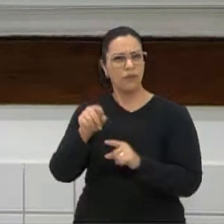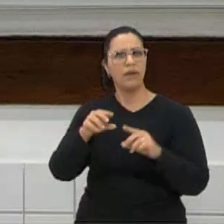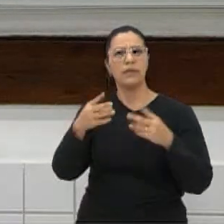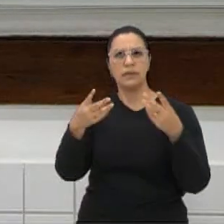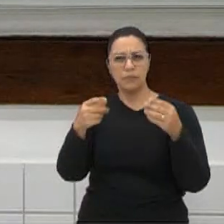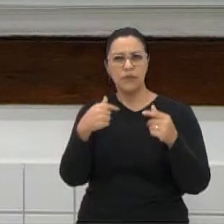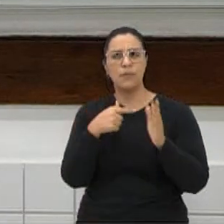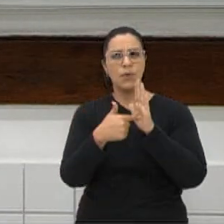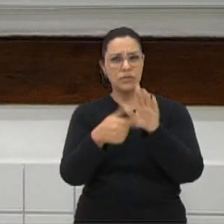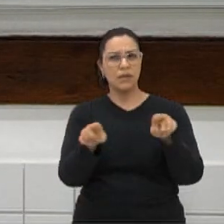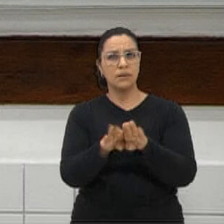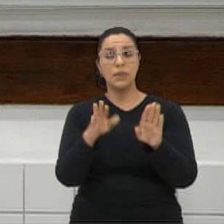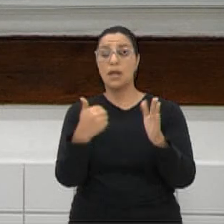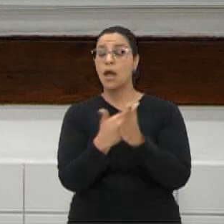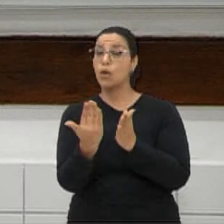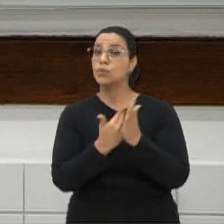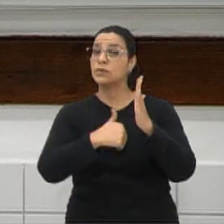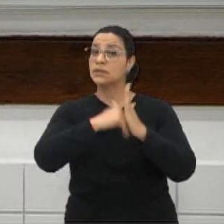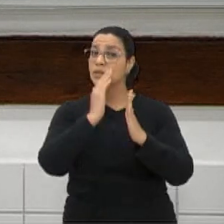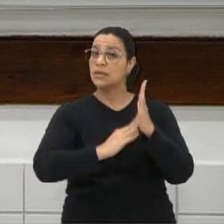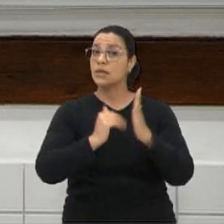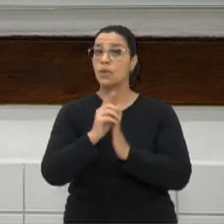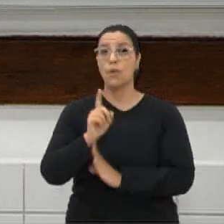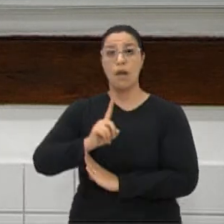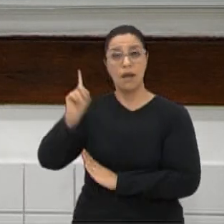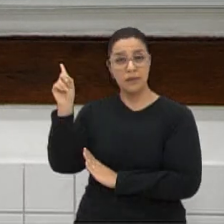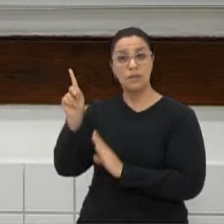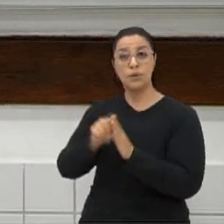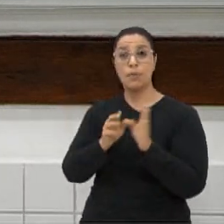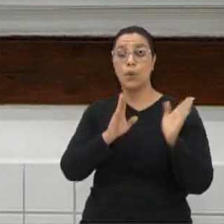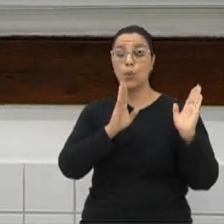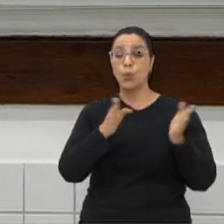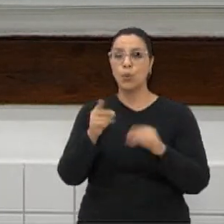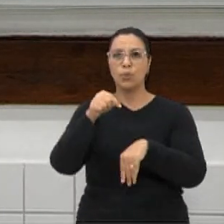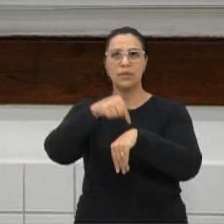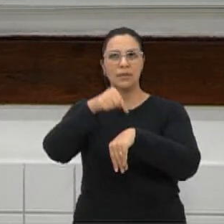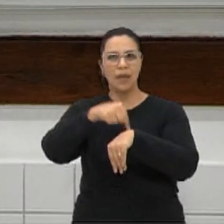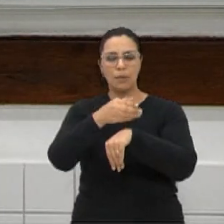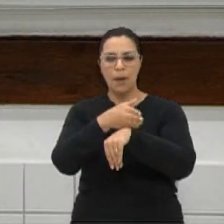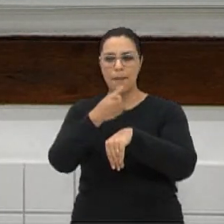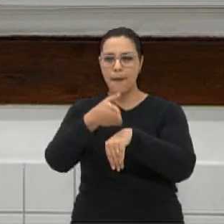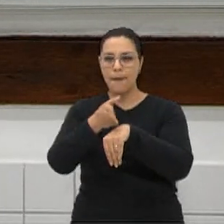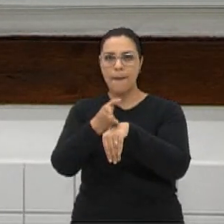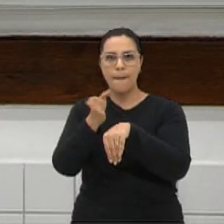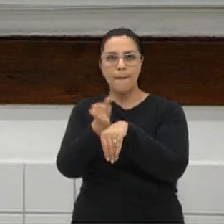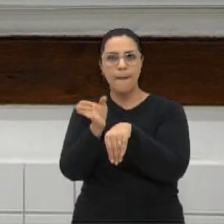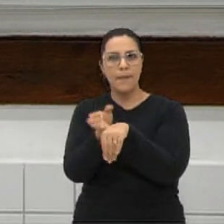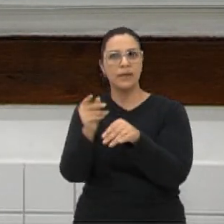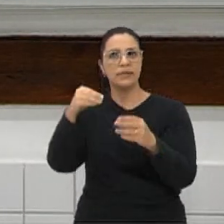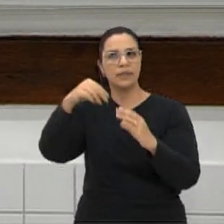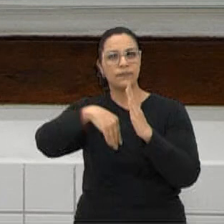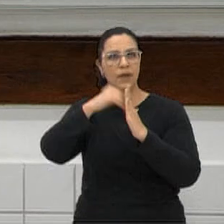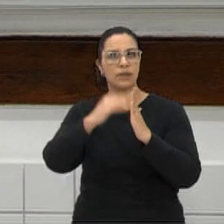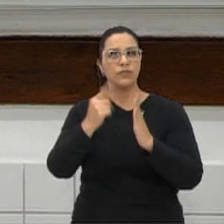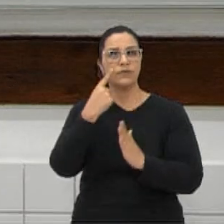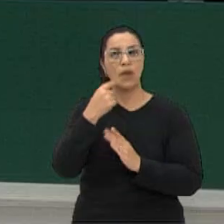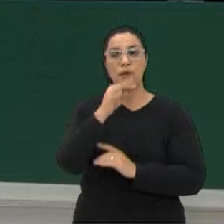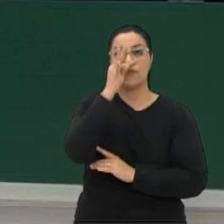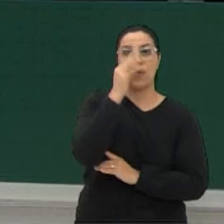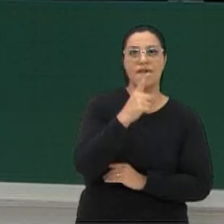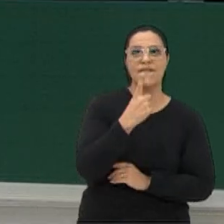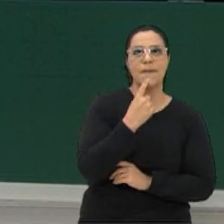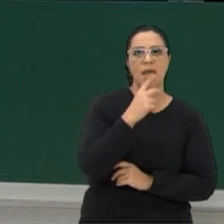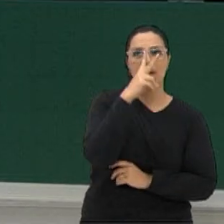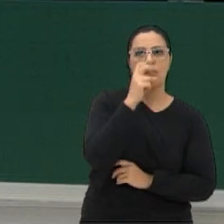Você verá em algumas obras esse processo do tempo na obra de arte. Então, você vai observar algumas flores,